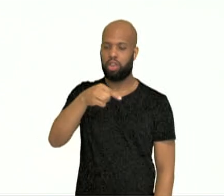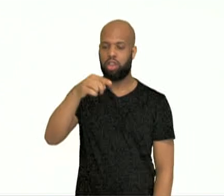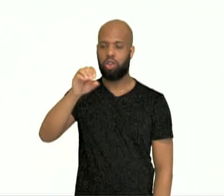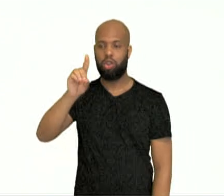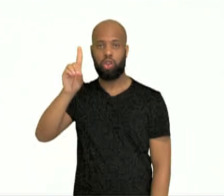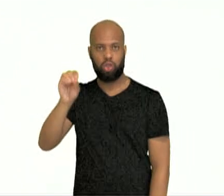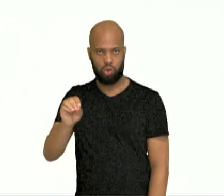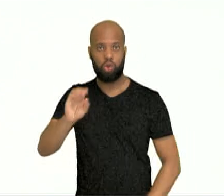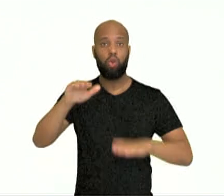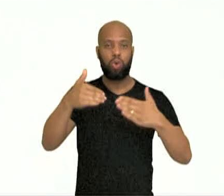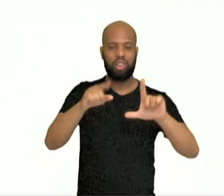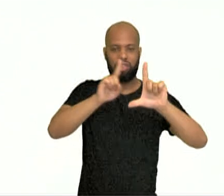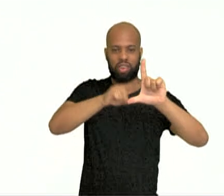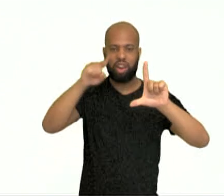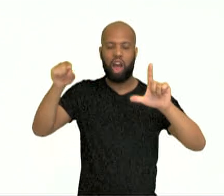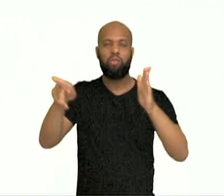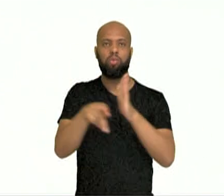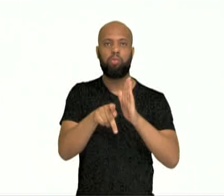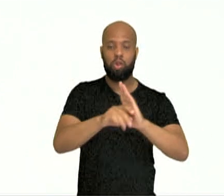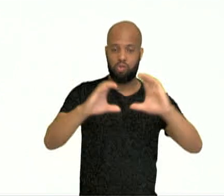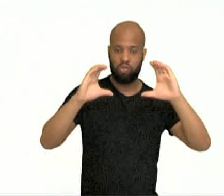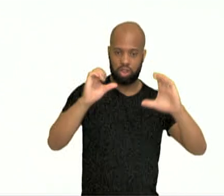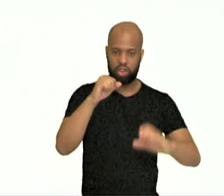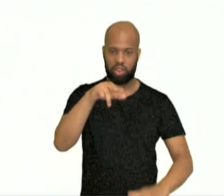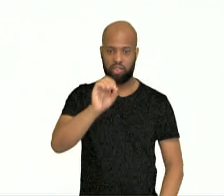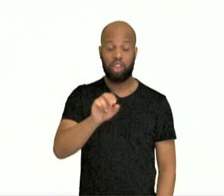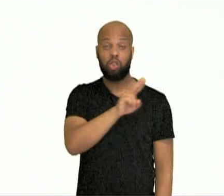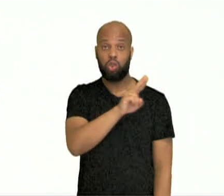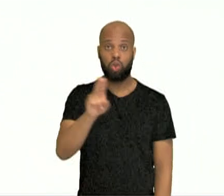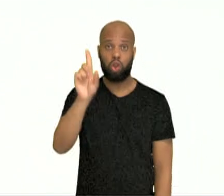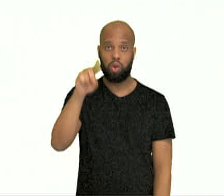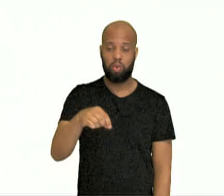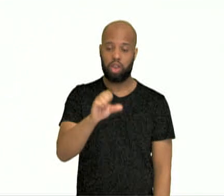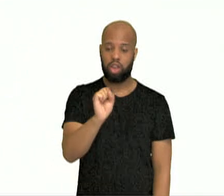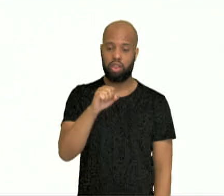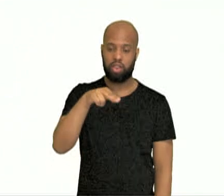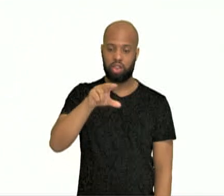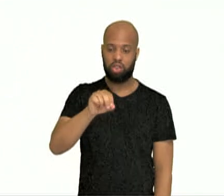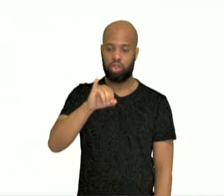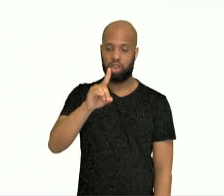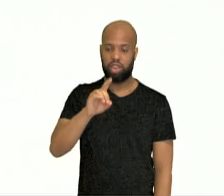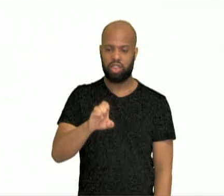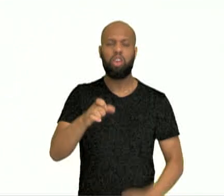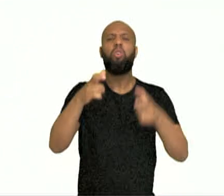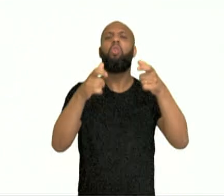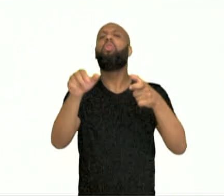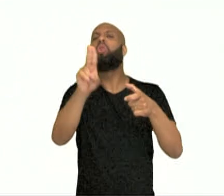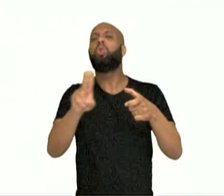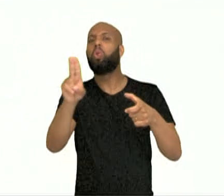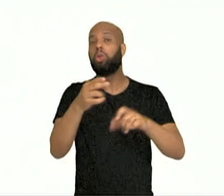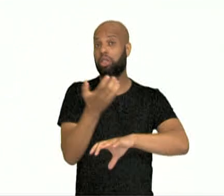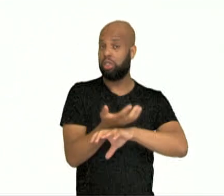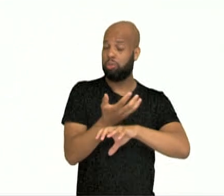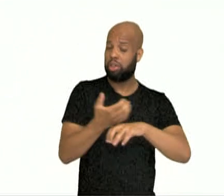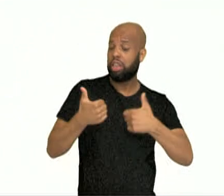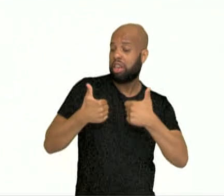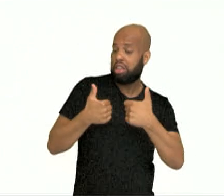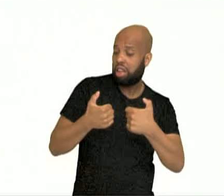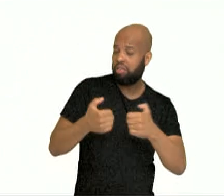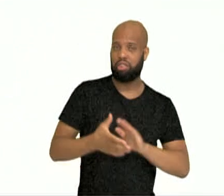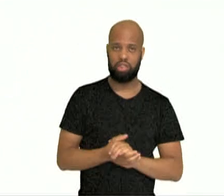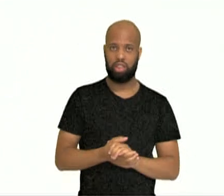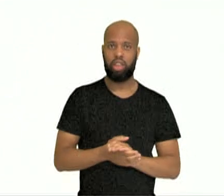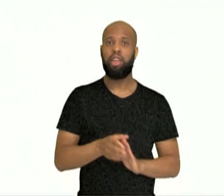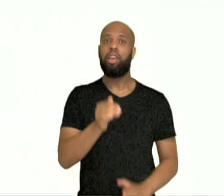trigonométricas, das senoides, ele é muito aplicado no estudo de conceitos de física, principalmente lá quando você estudar